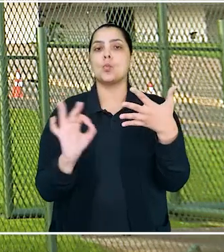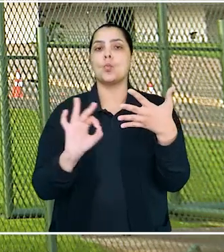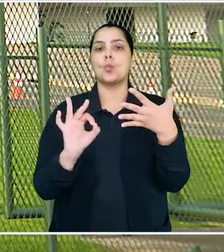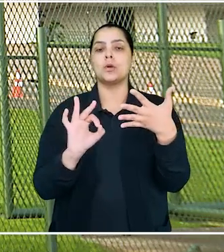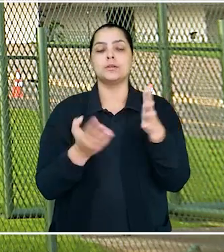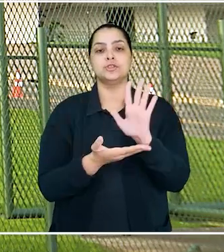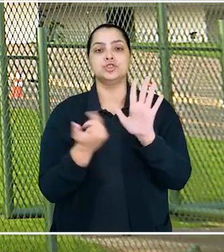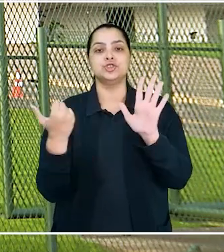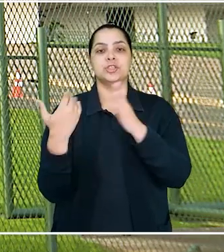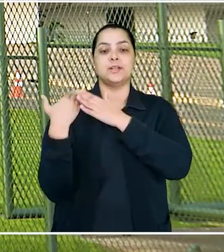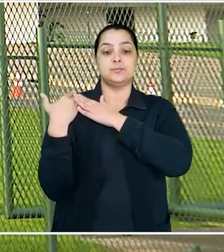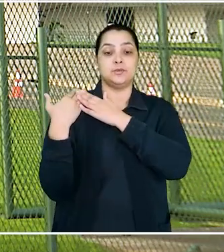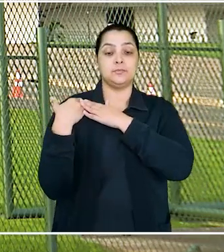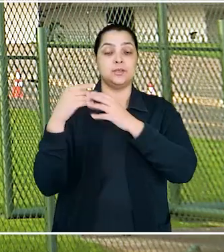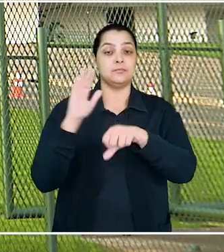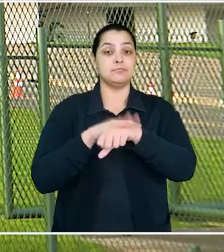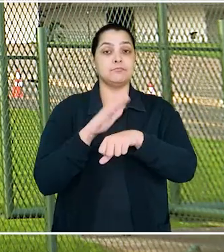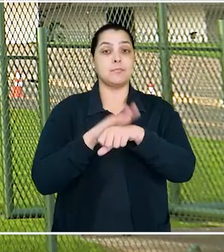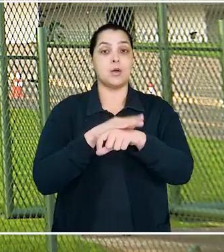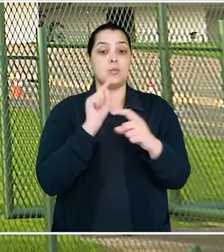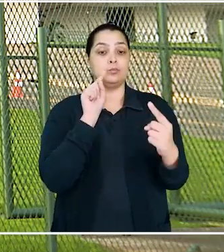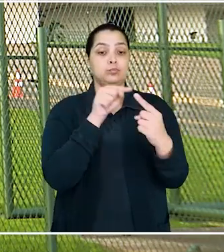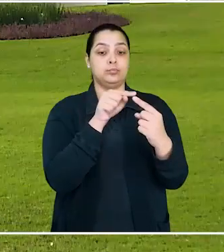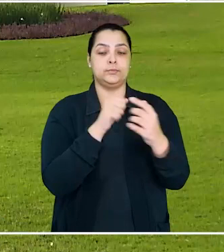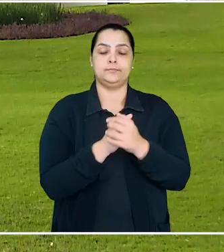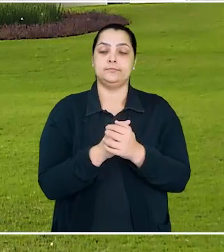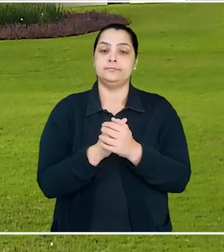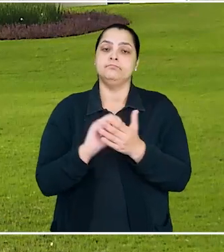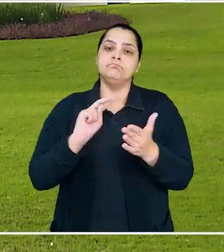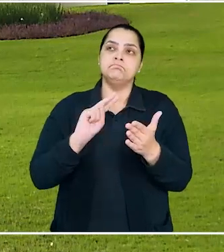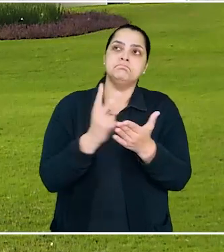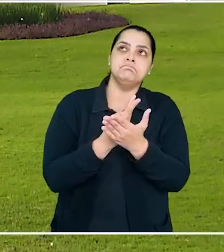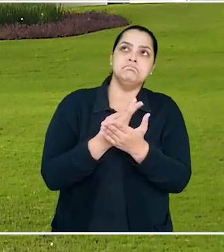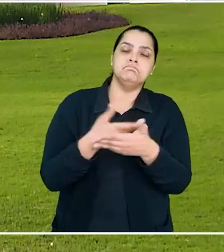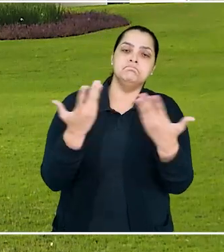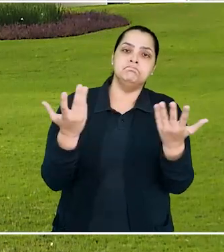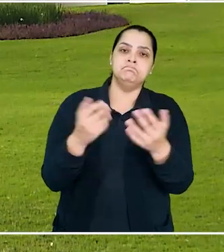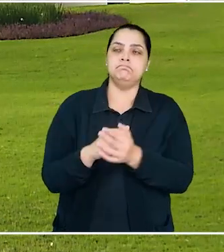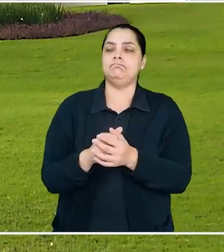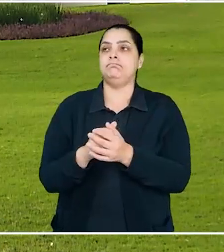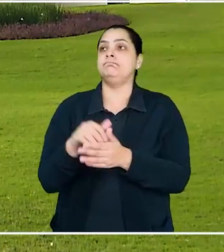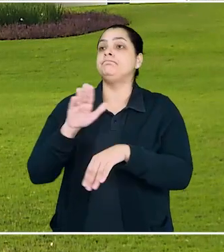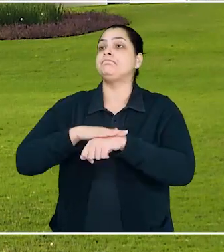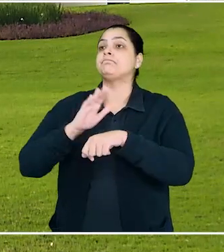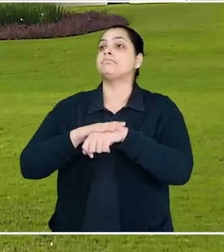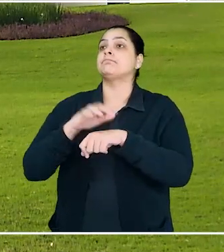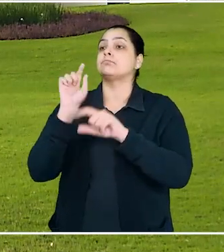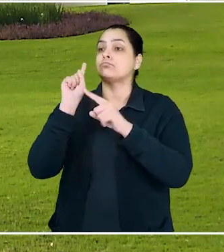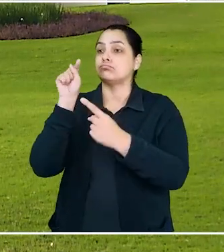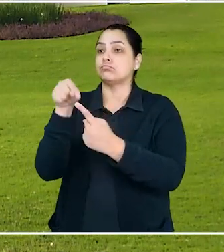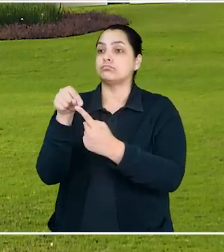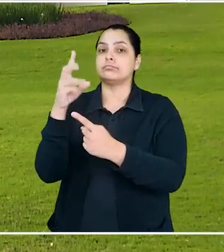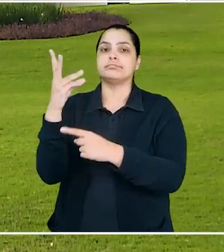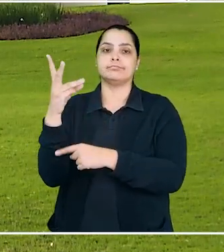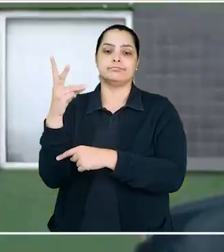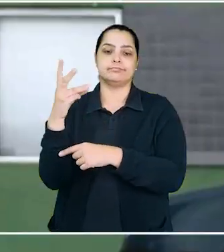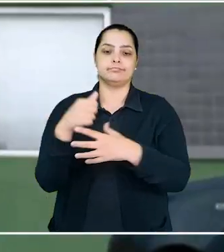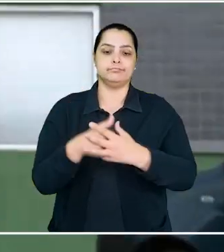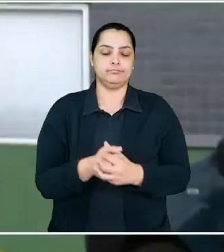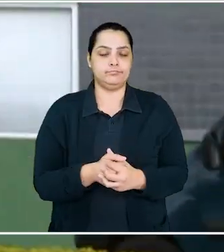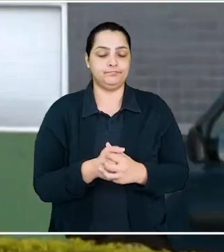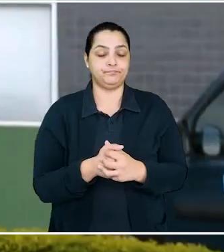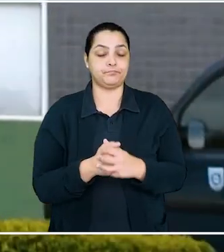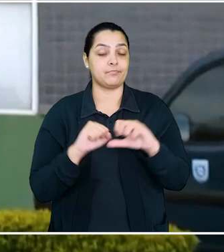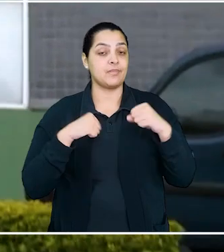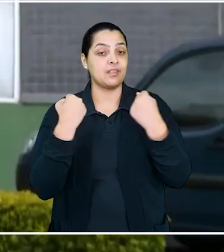excluiriam a responsabilidade objetiva, como caso fortuito, força maior e fato exclusivo de terceiro. Segundo